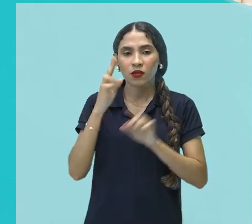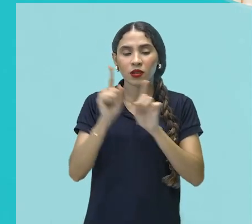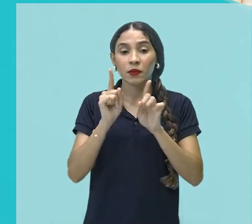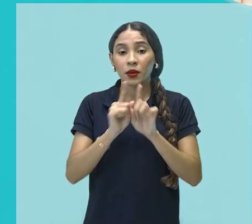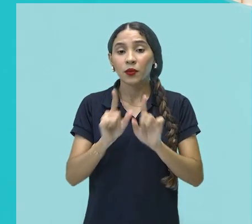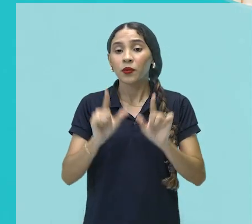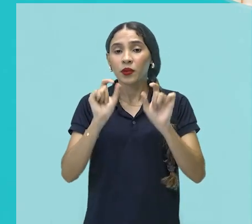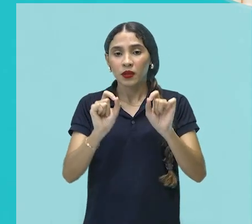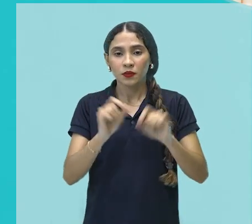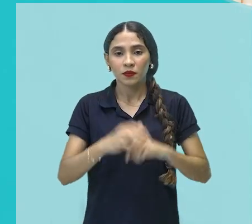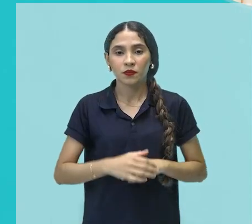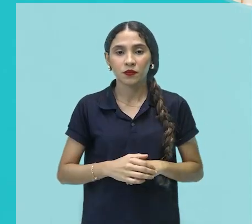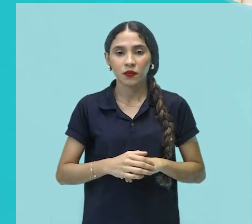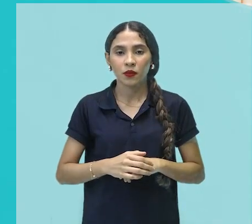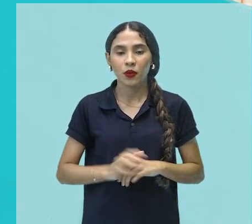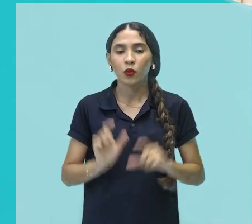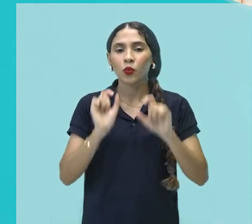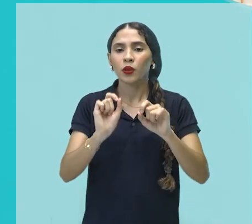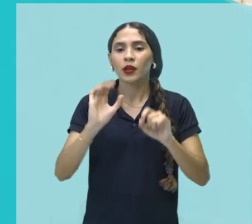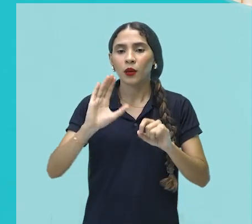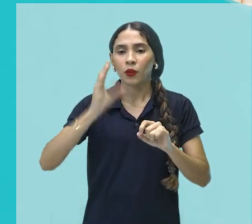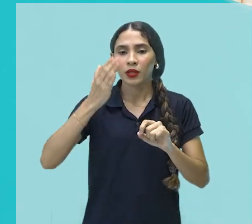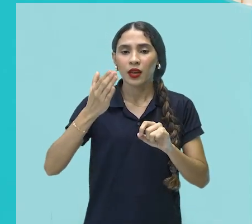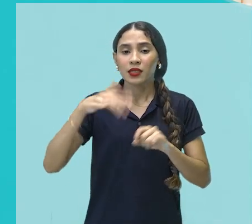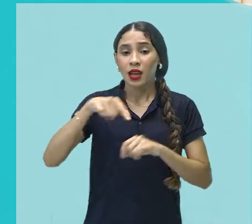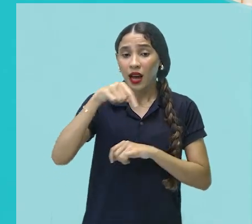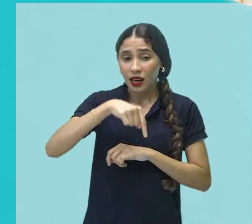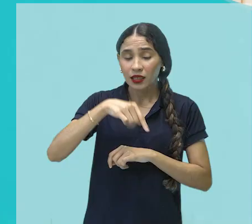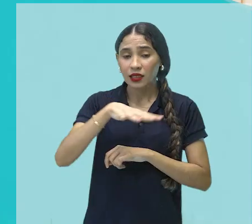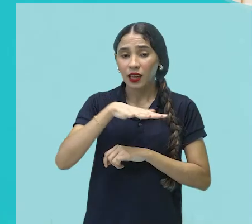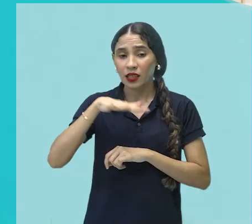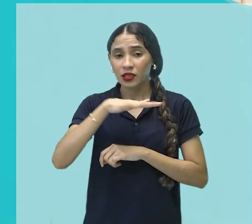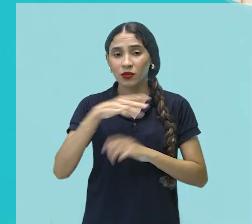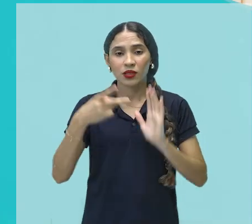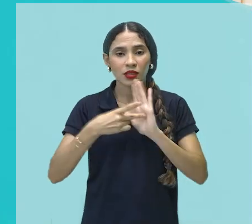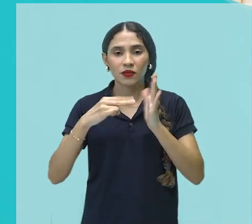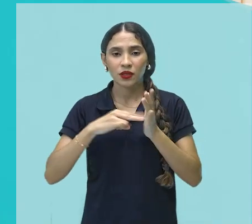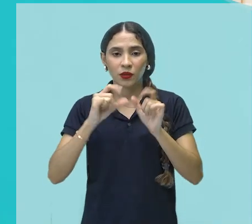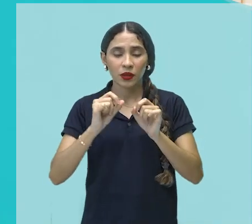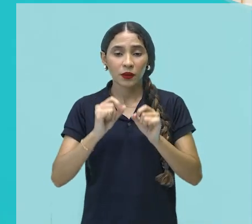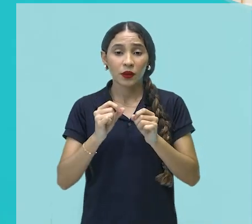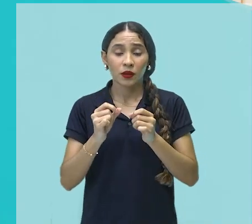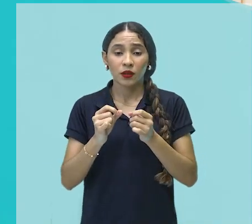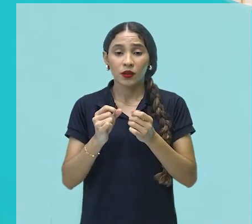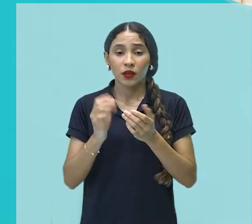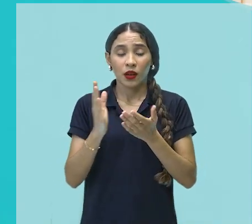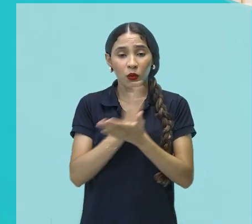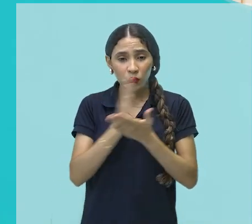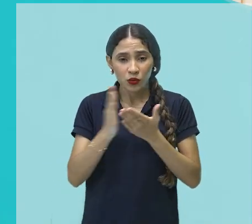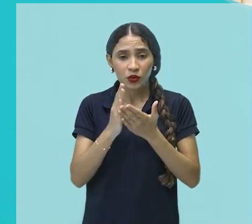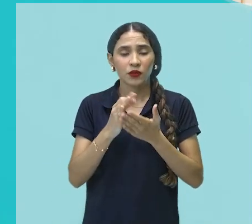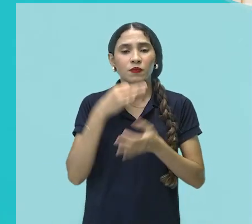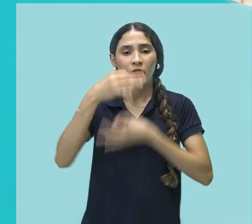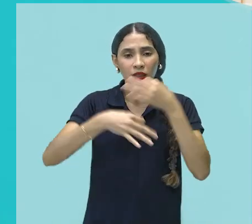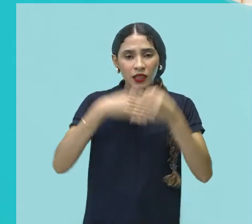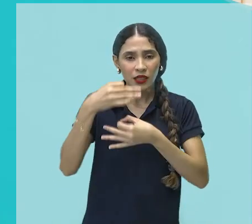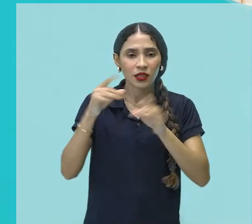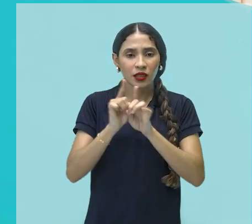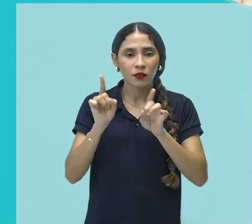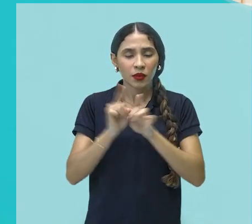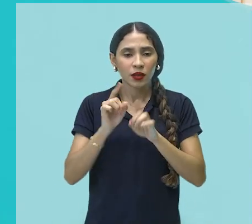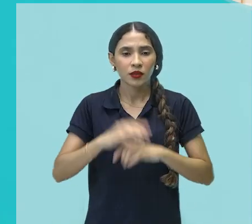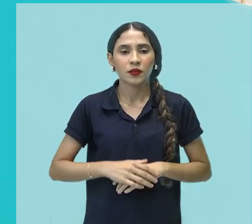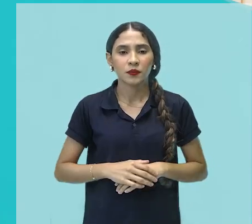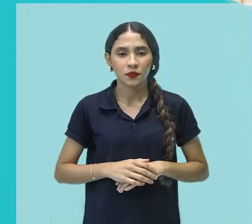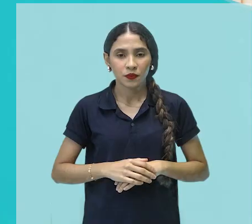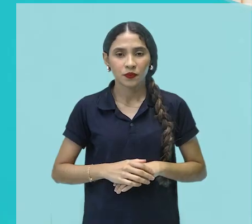reflexão sobre o que acontece na nossa região. Ou seja, muitos fazem uma crítica